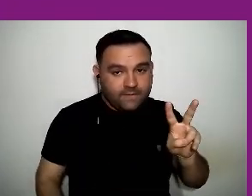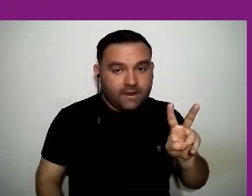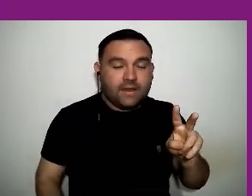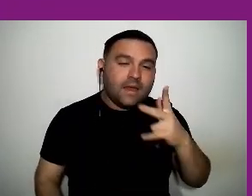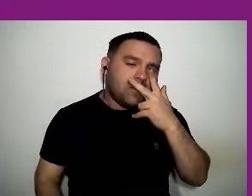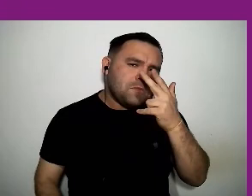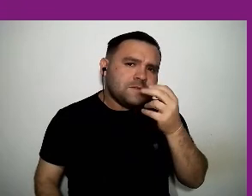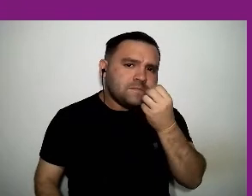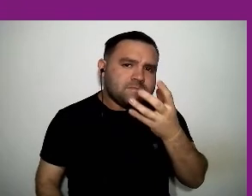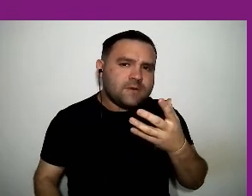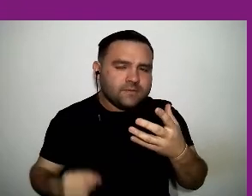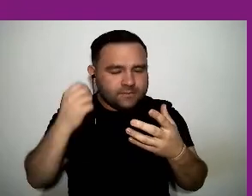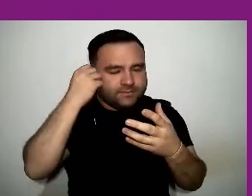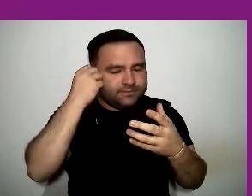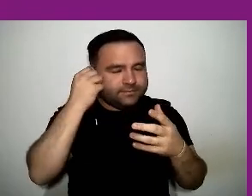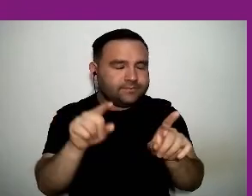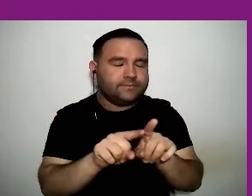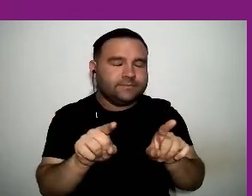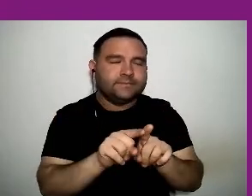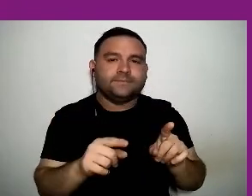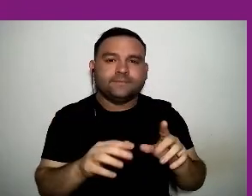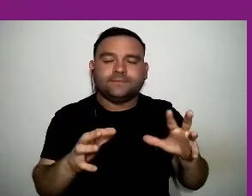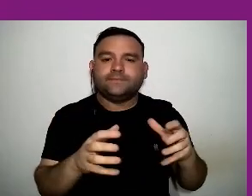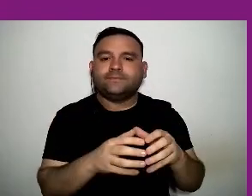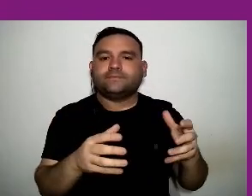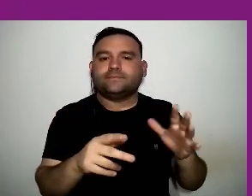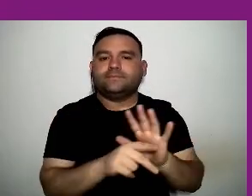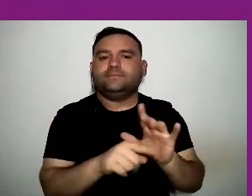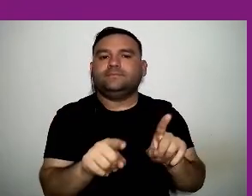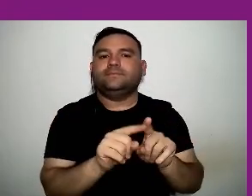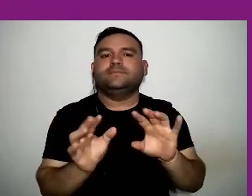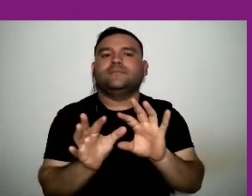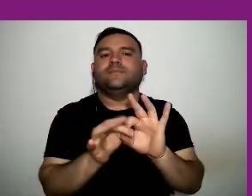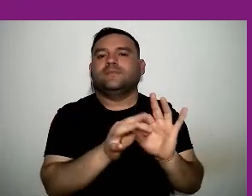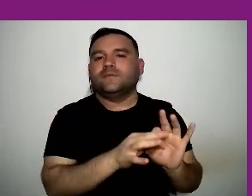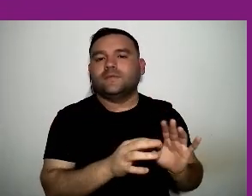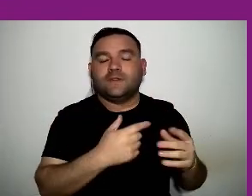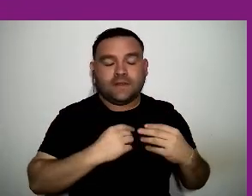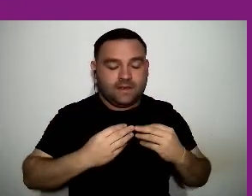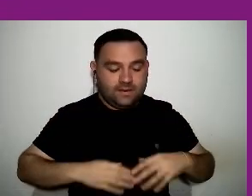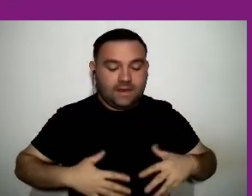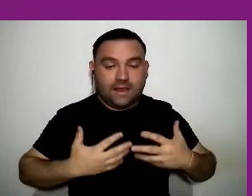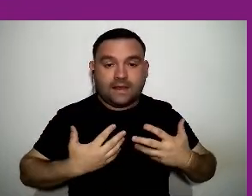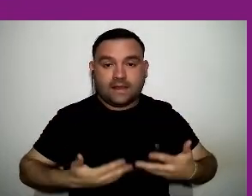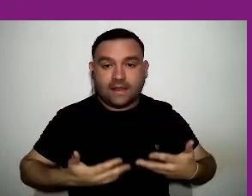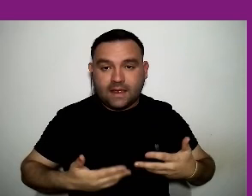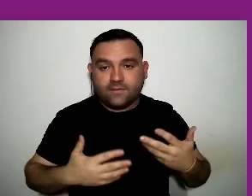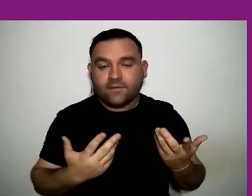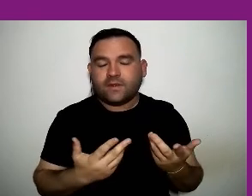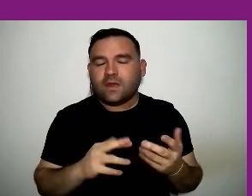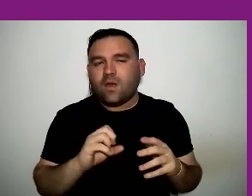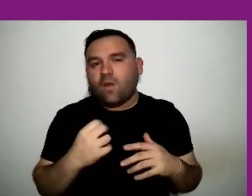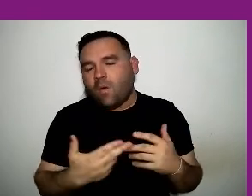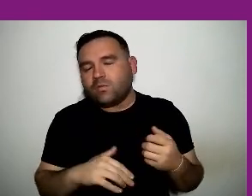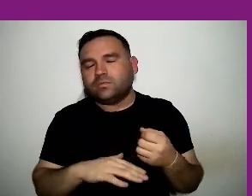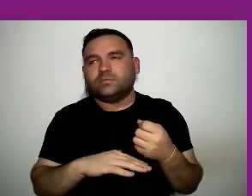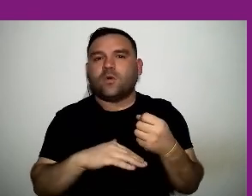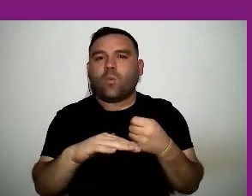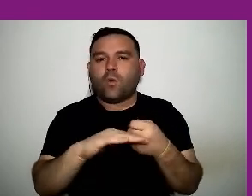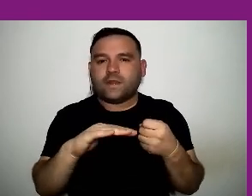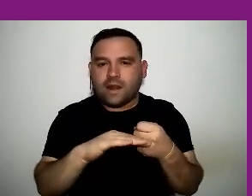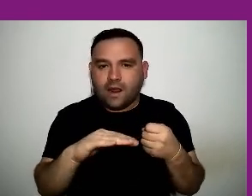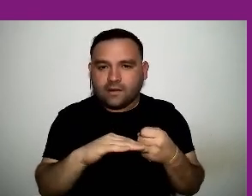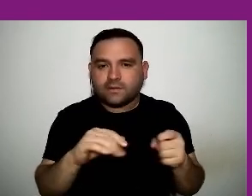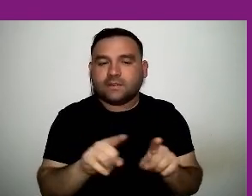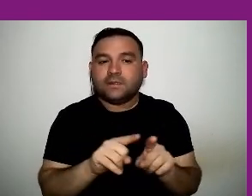ser interessante. E nesse nicho de contexto com lesão pulmonar leve a moderada no máximo, esses